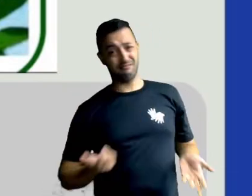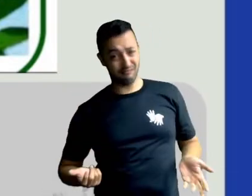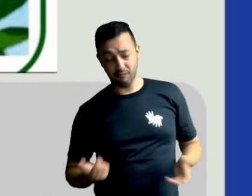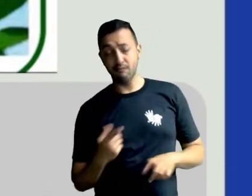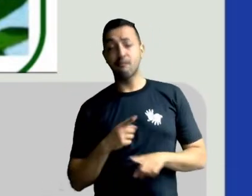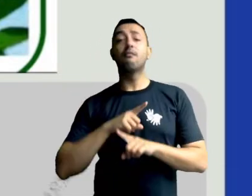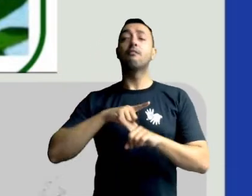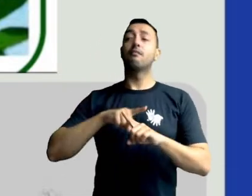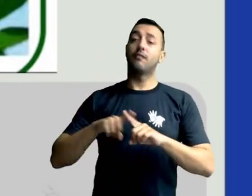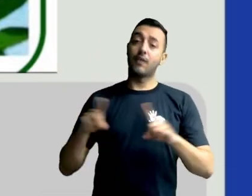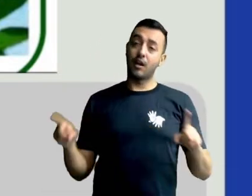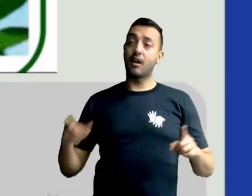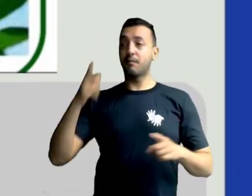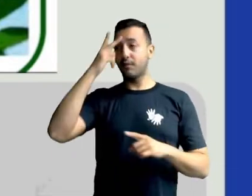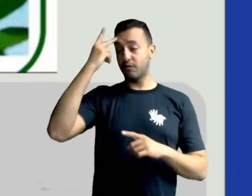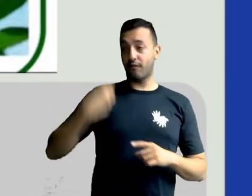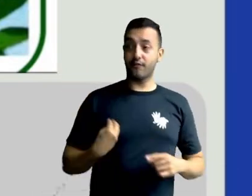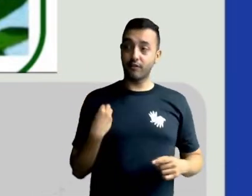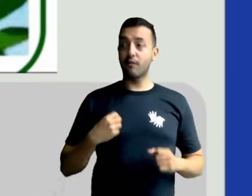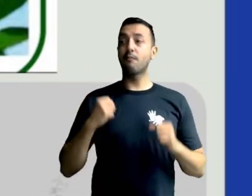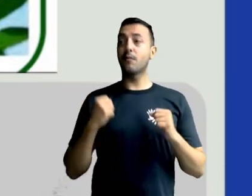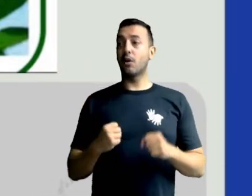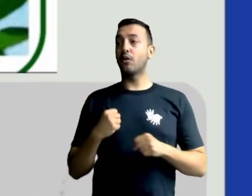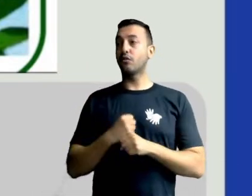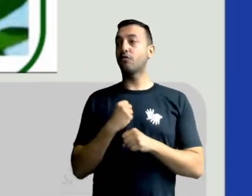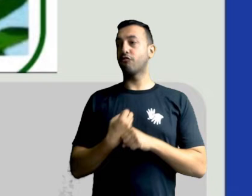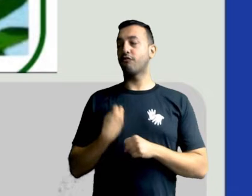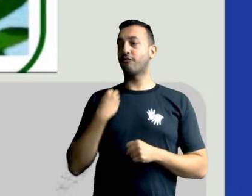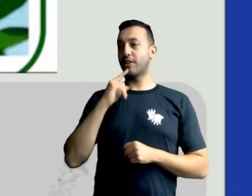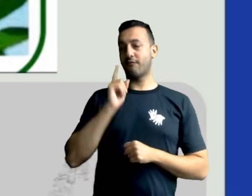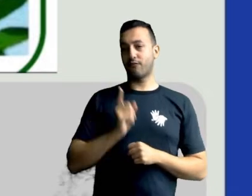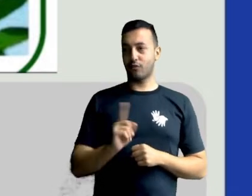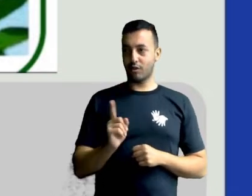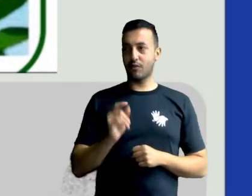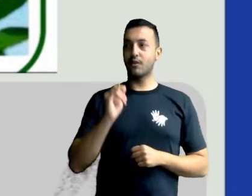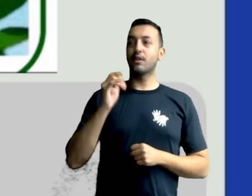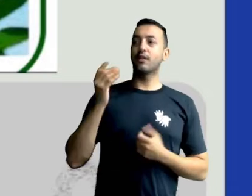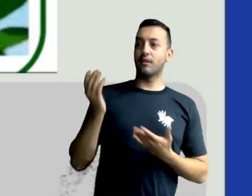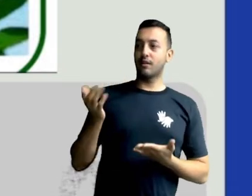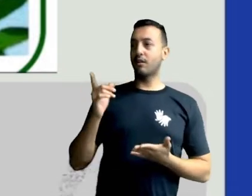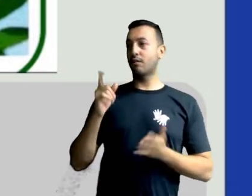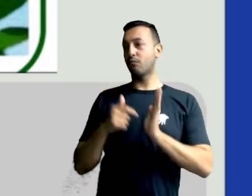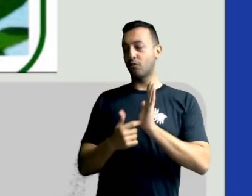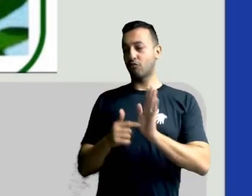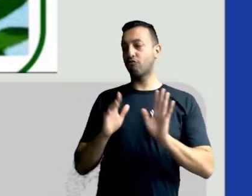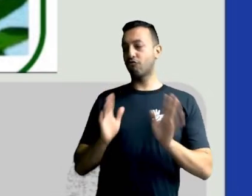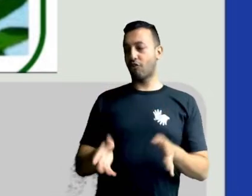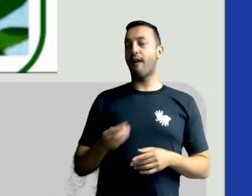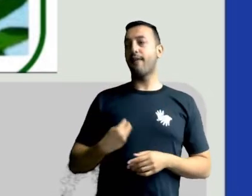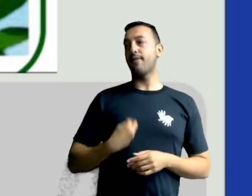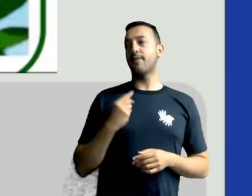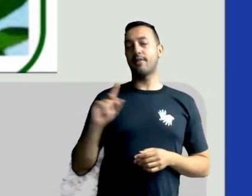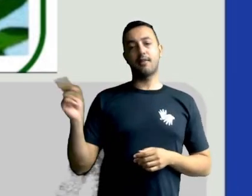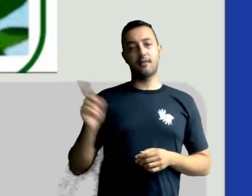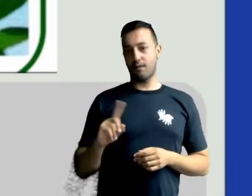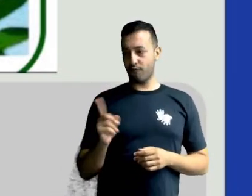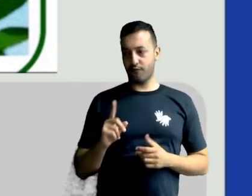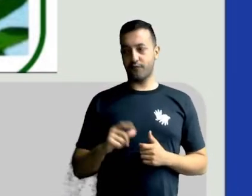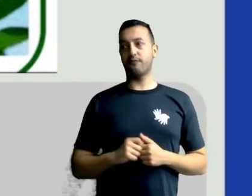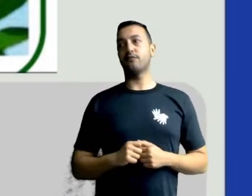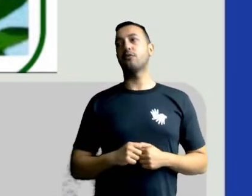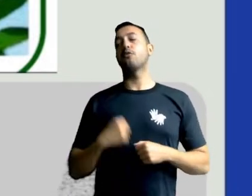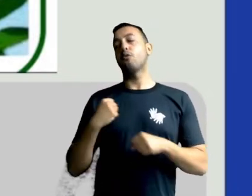os animais, os seres vivos, podem construir componentes não vivos. Esses aqui que eu mostrei são os componentes não